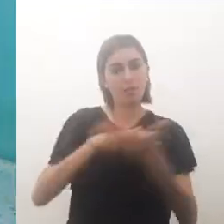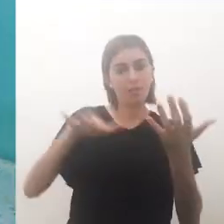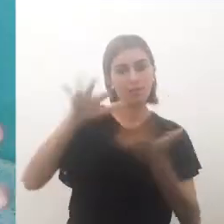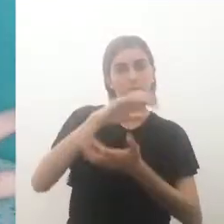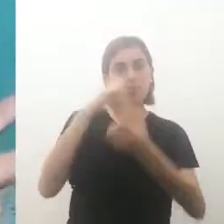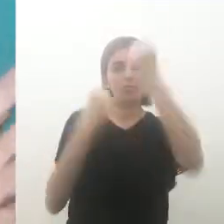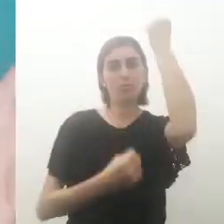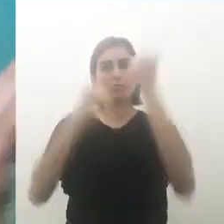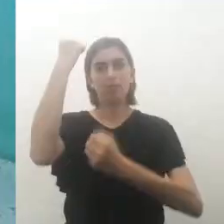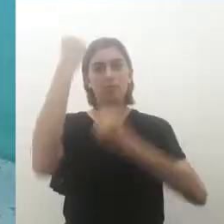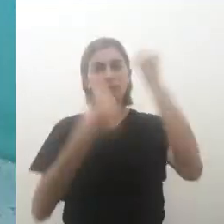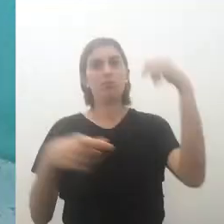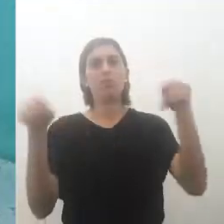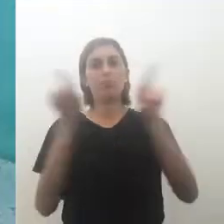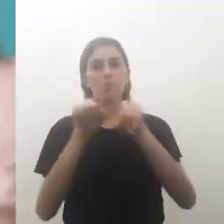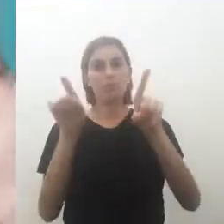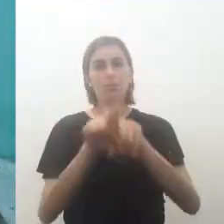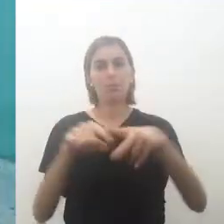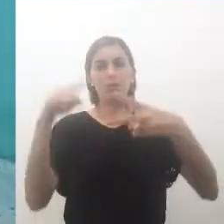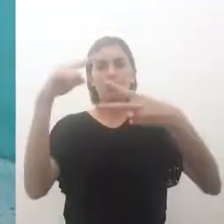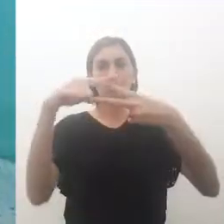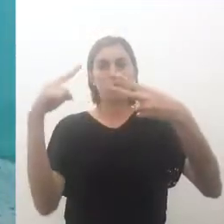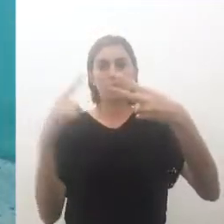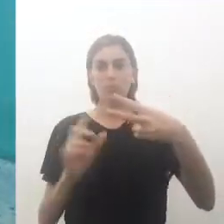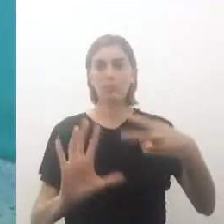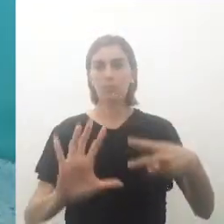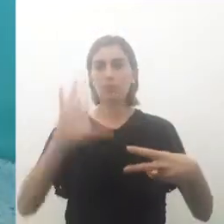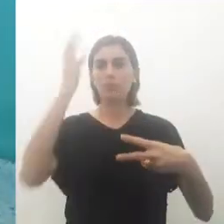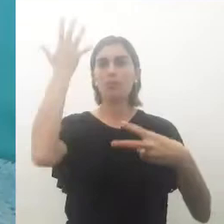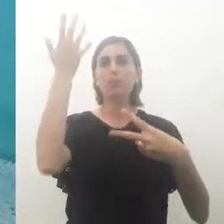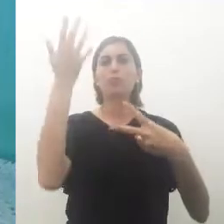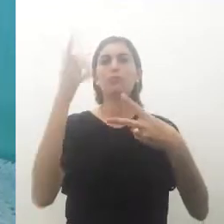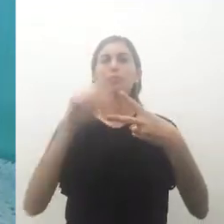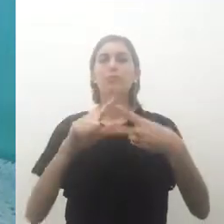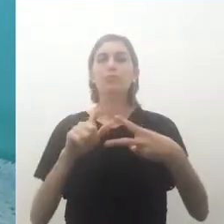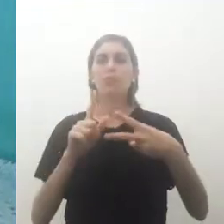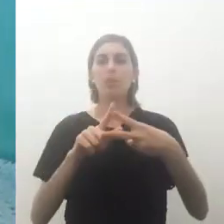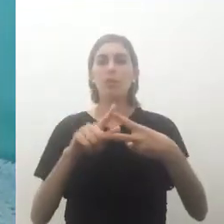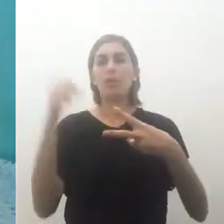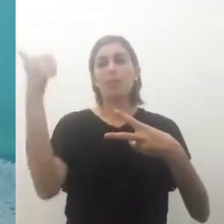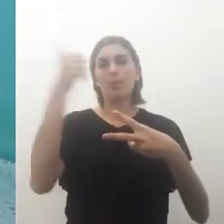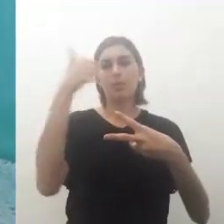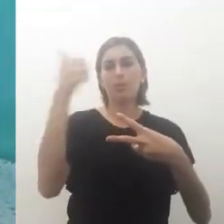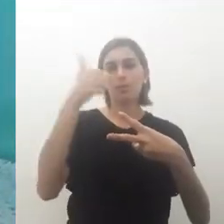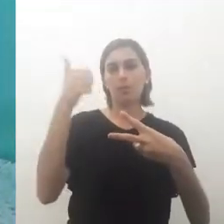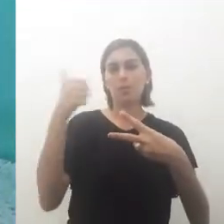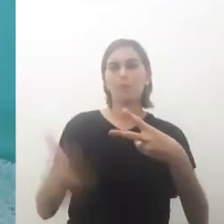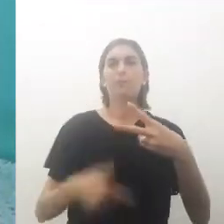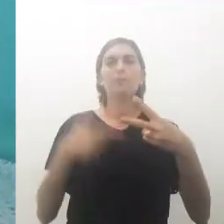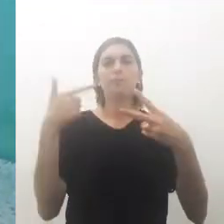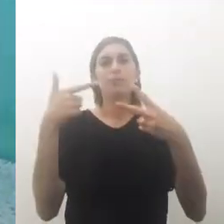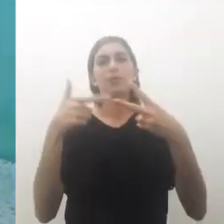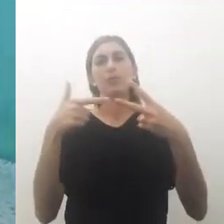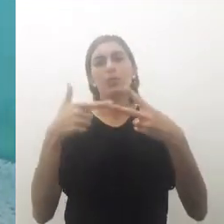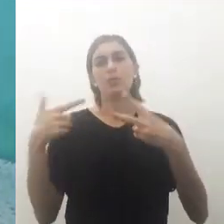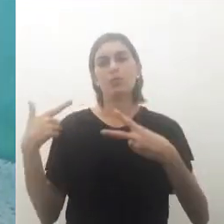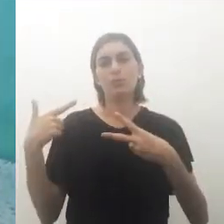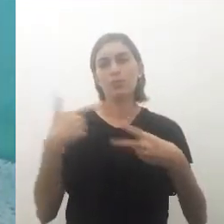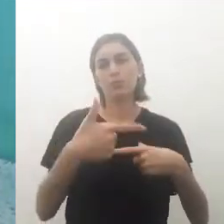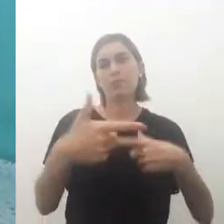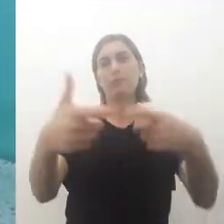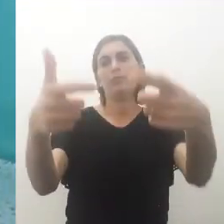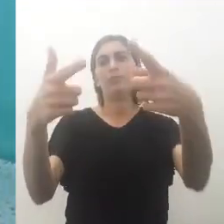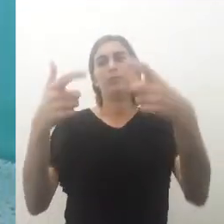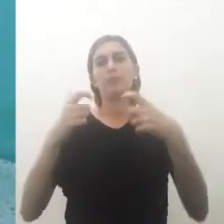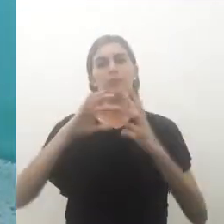a Revolução Industrial, temos também dois grandes acontecimentos na humanidade. São a Primeira Guerra Mundial